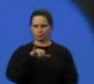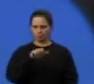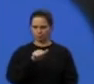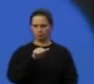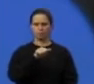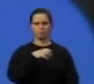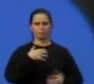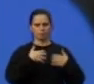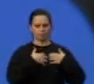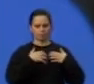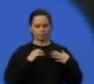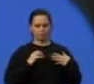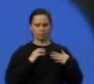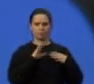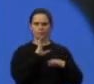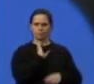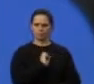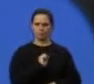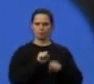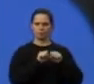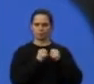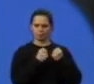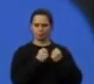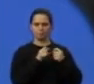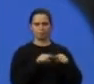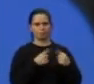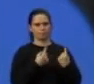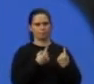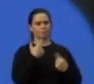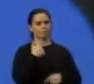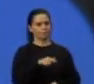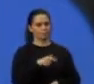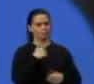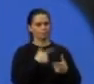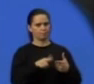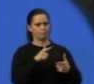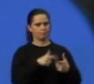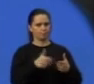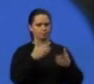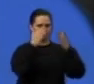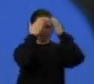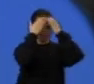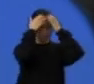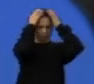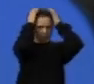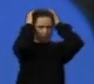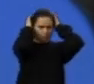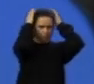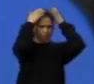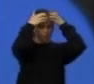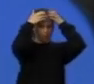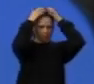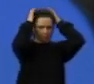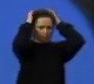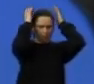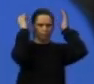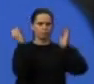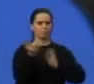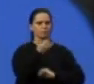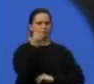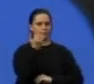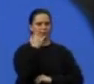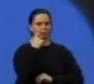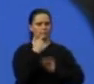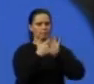Com relação ao outro tipo de traumatismo, nós temos o crânio encefálico. É importante elucidar